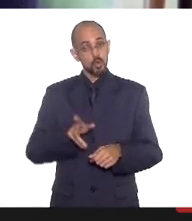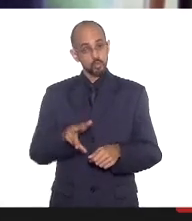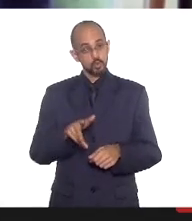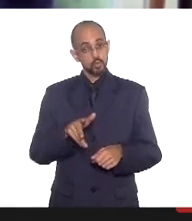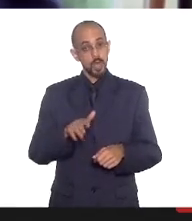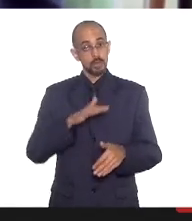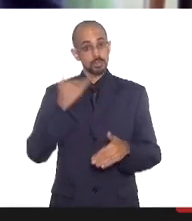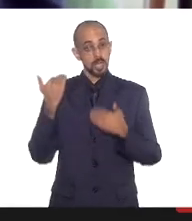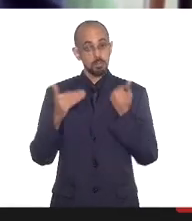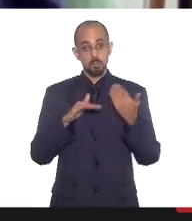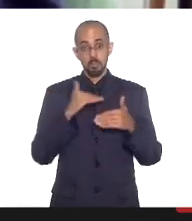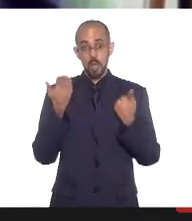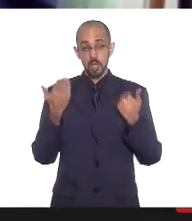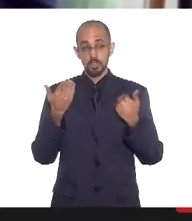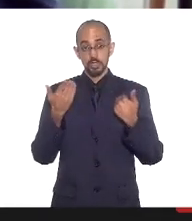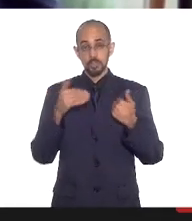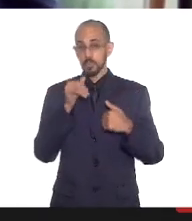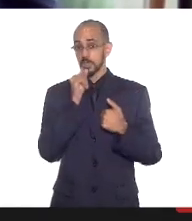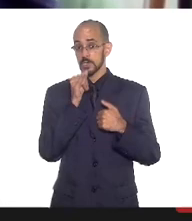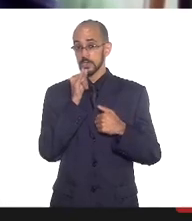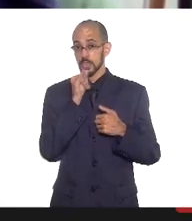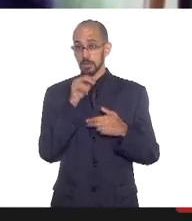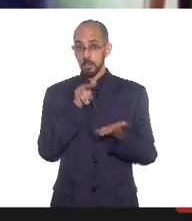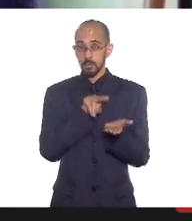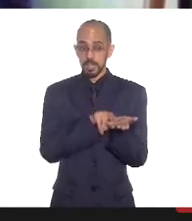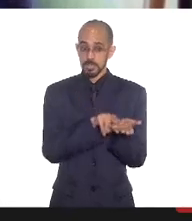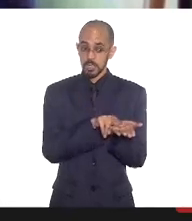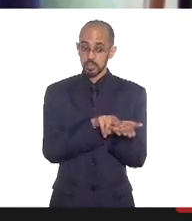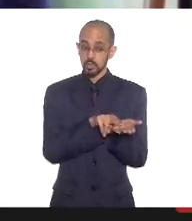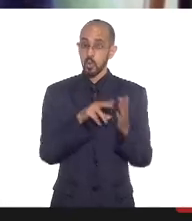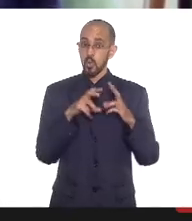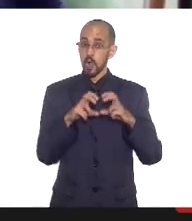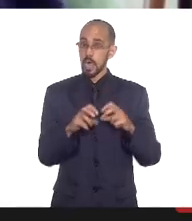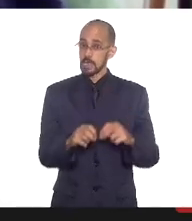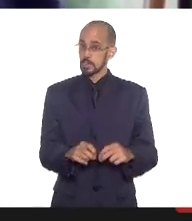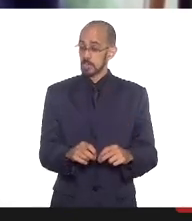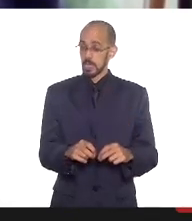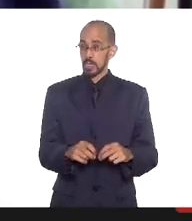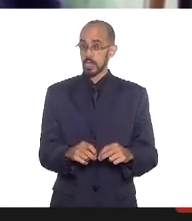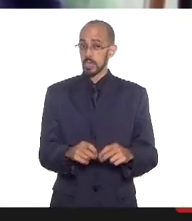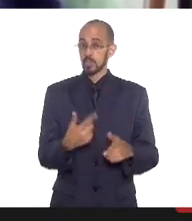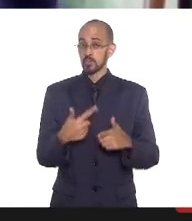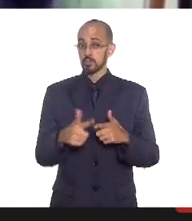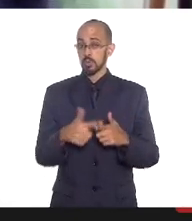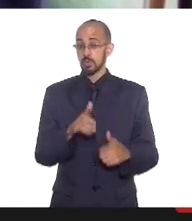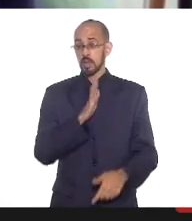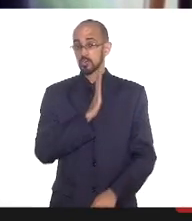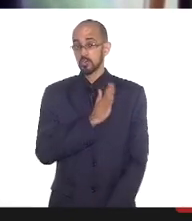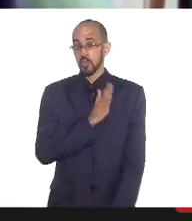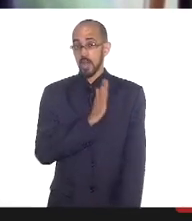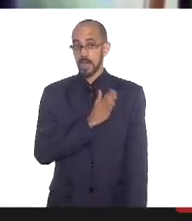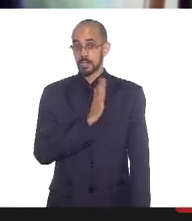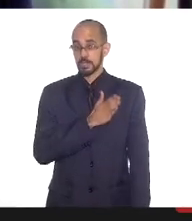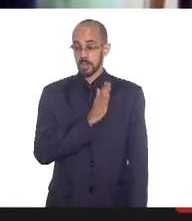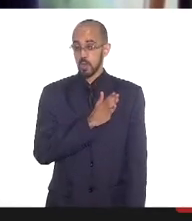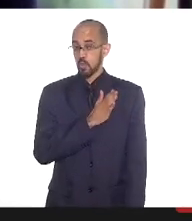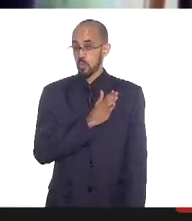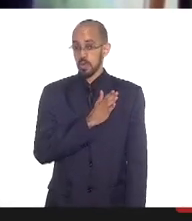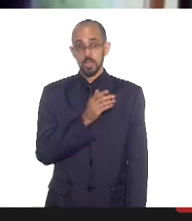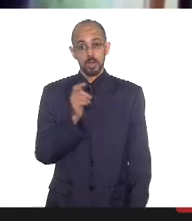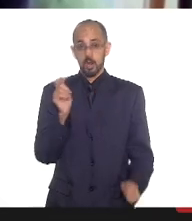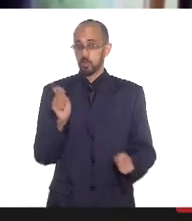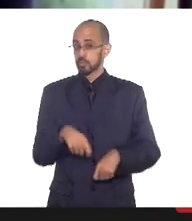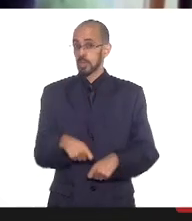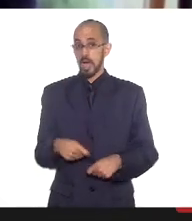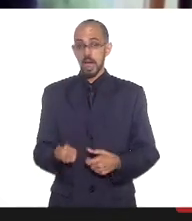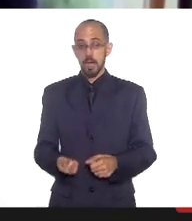forma de pacientes com câncer que não foram diagnosticados nesse período nos cardiovasculares os cardiopatas que não tem como se